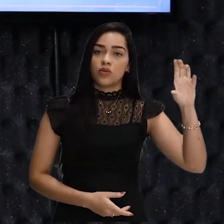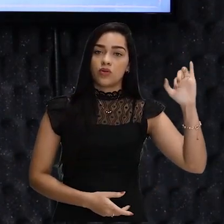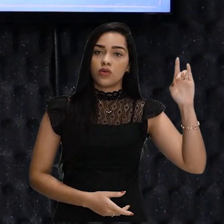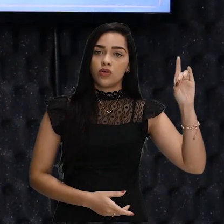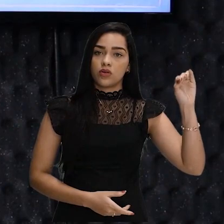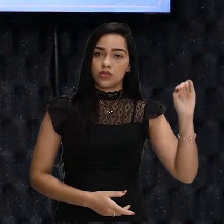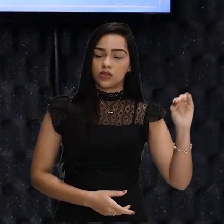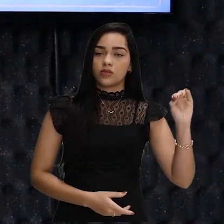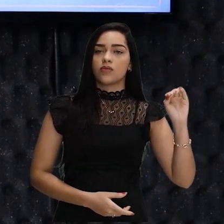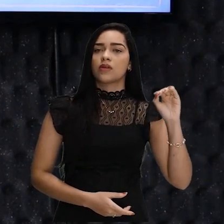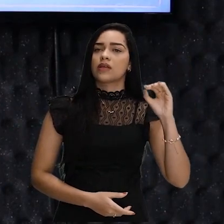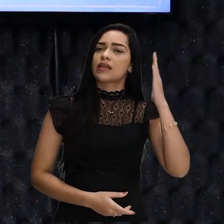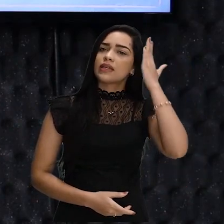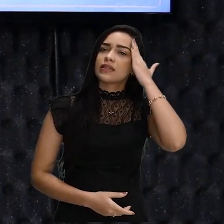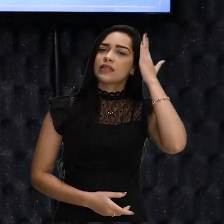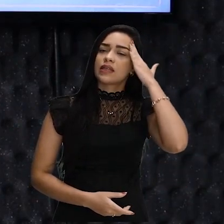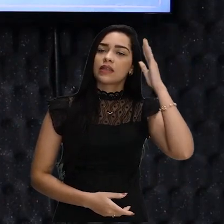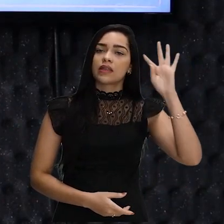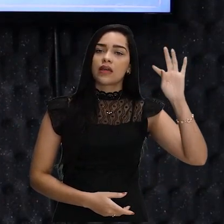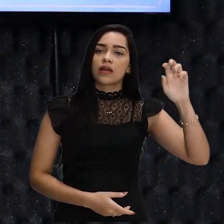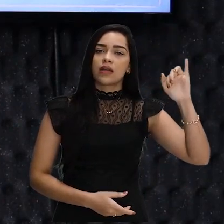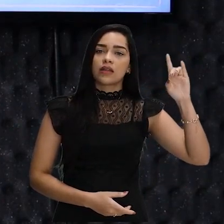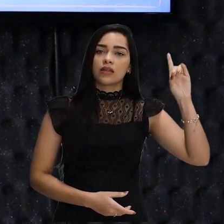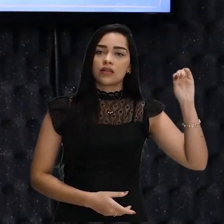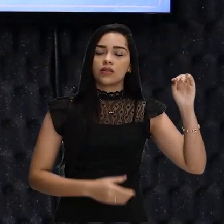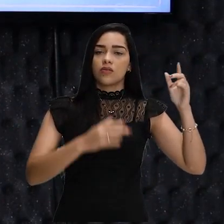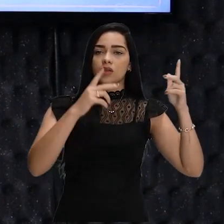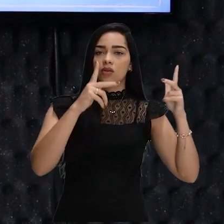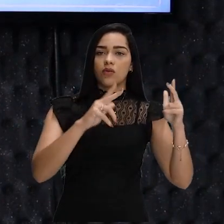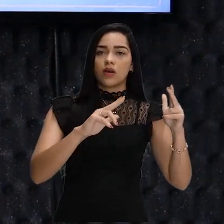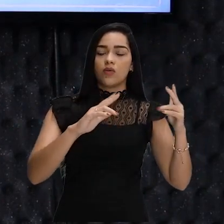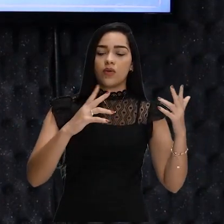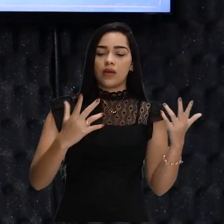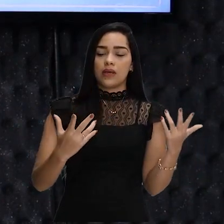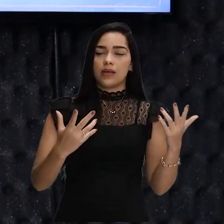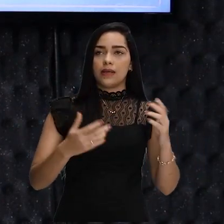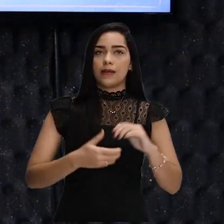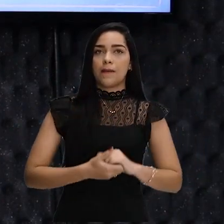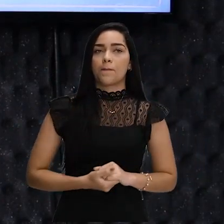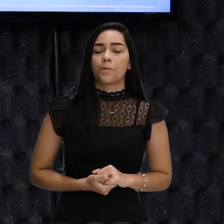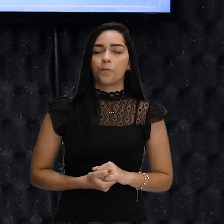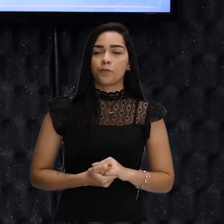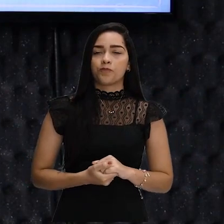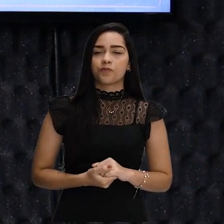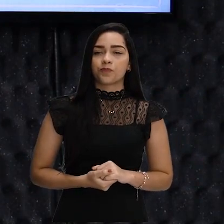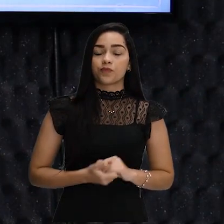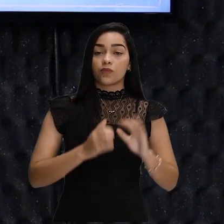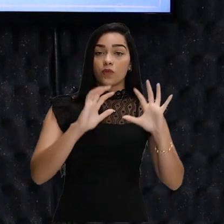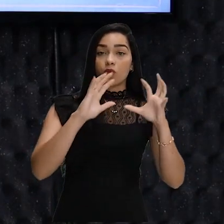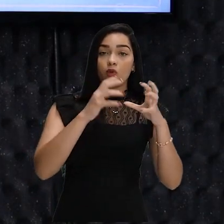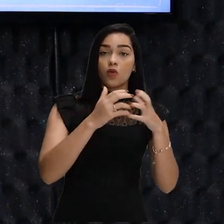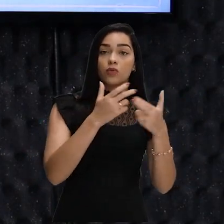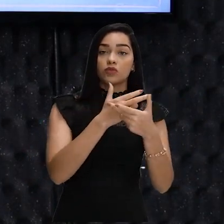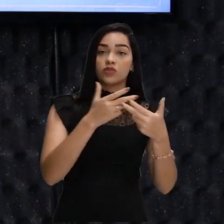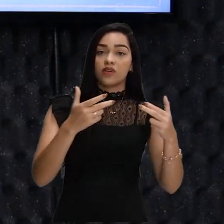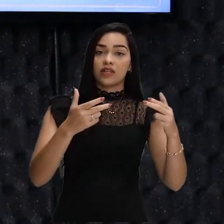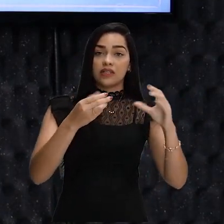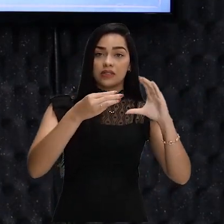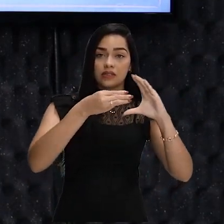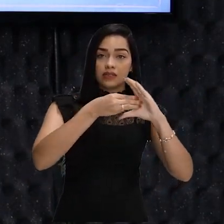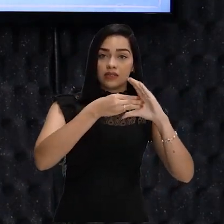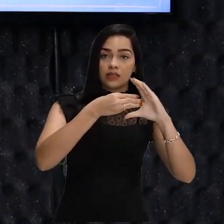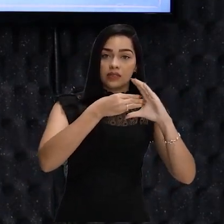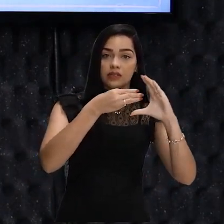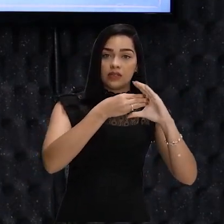E entenda como tecido, como o tecido vai ser um conjunto de várias células que